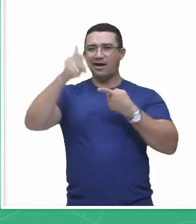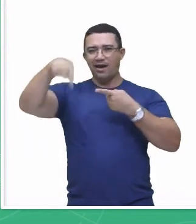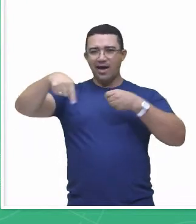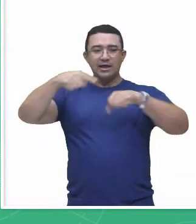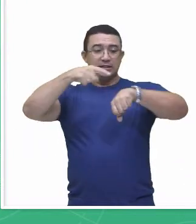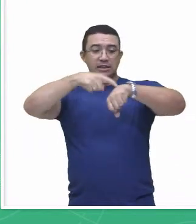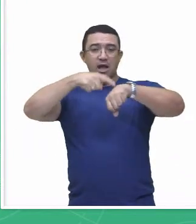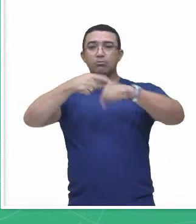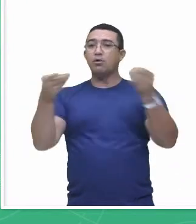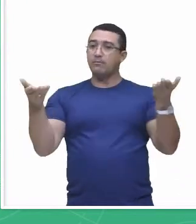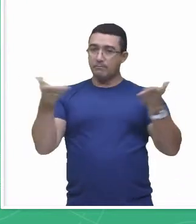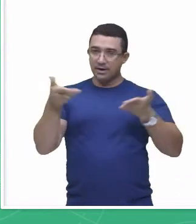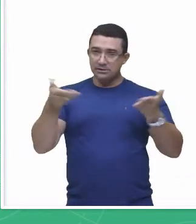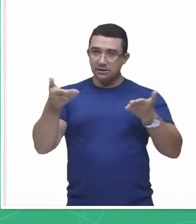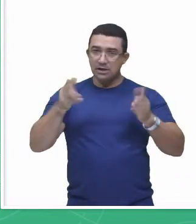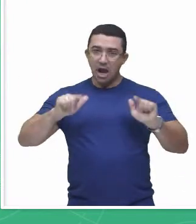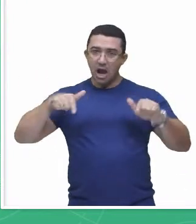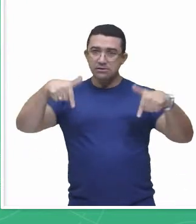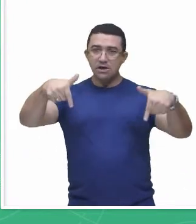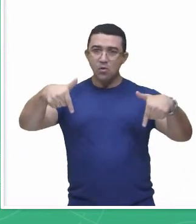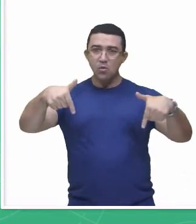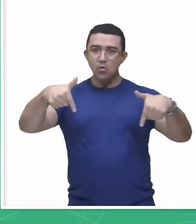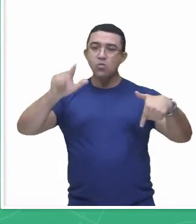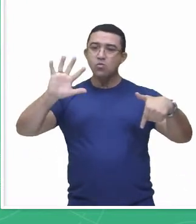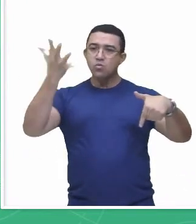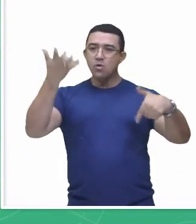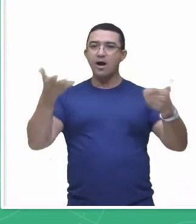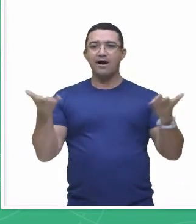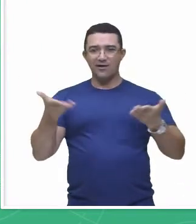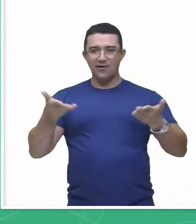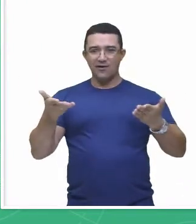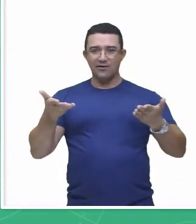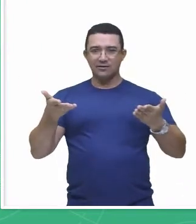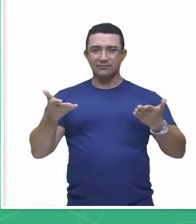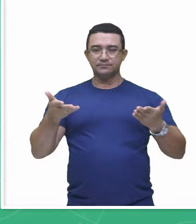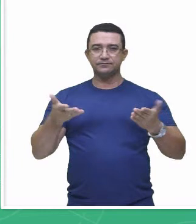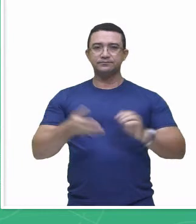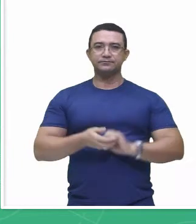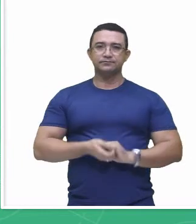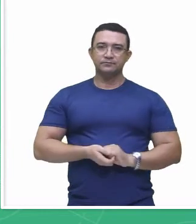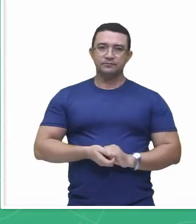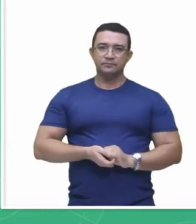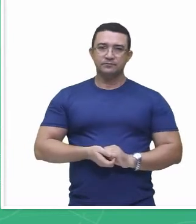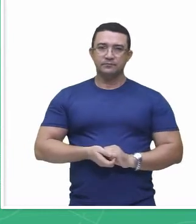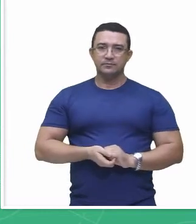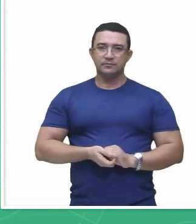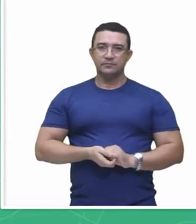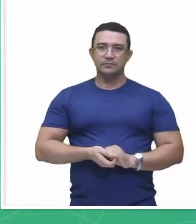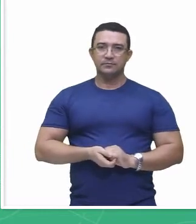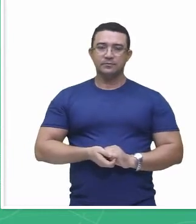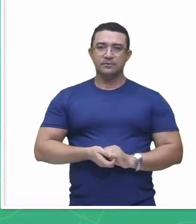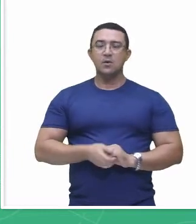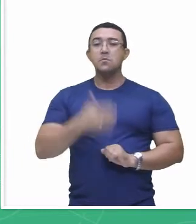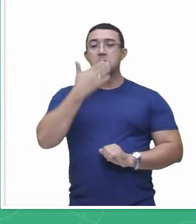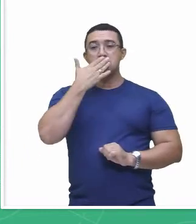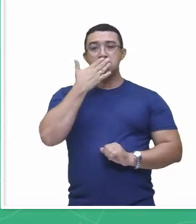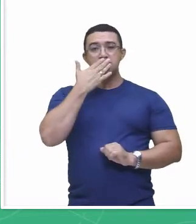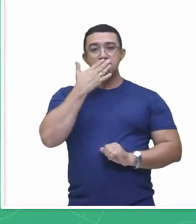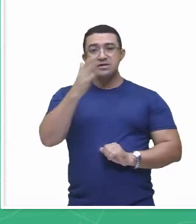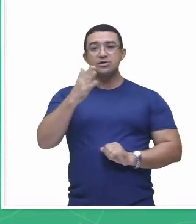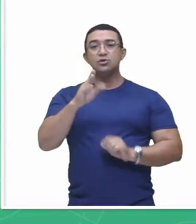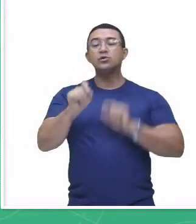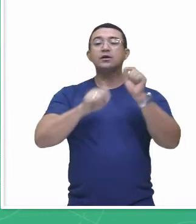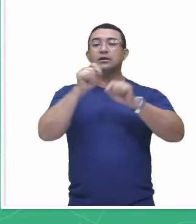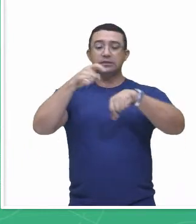estou relatando uma ação que está acontecendo. O Juan está lendo as notícias. E eu estou pedindo